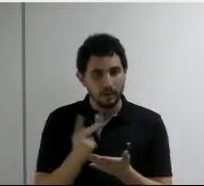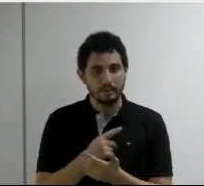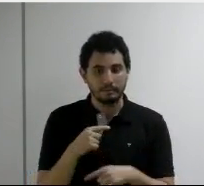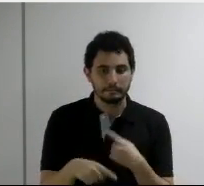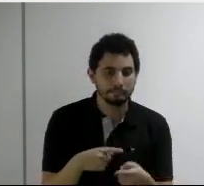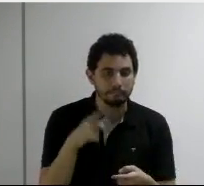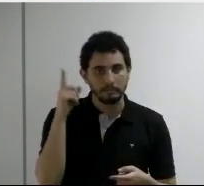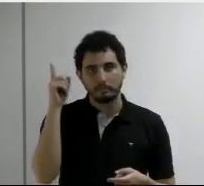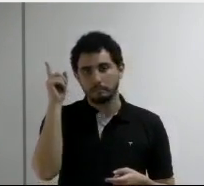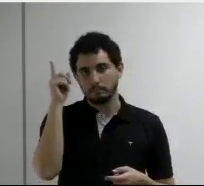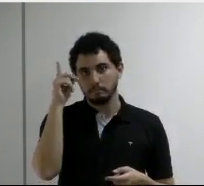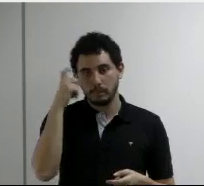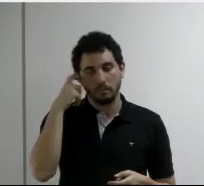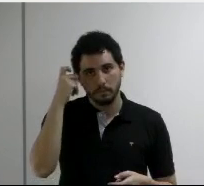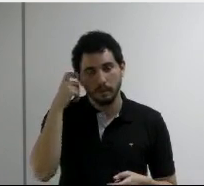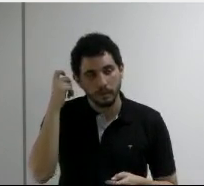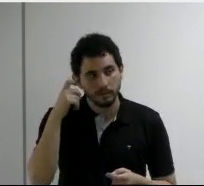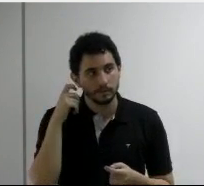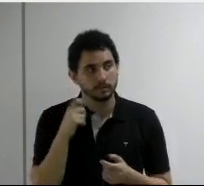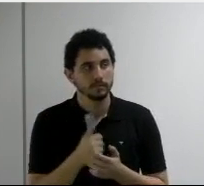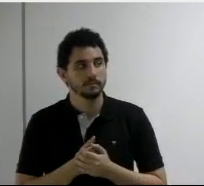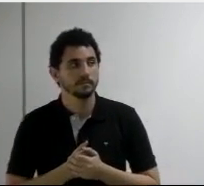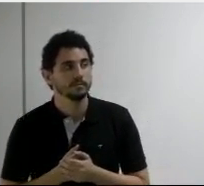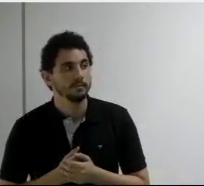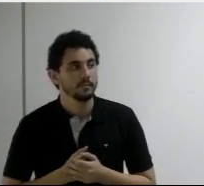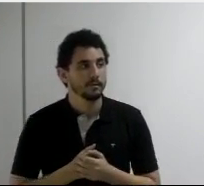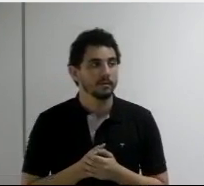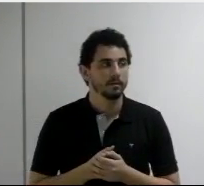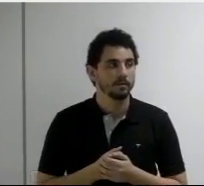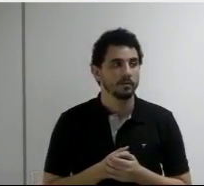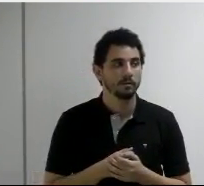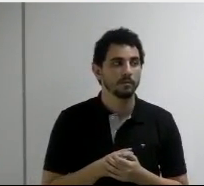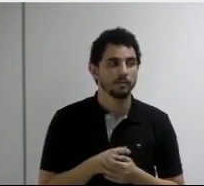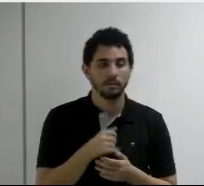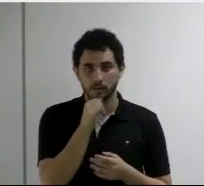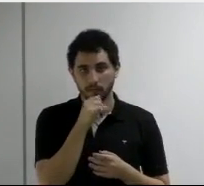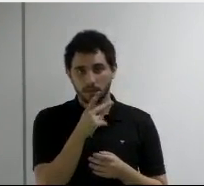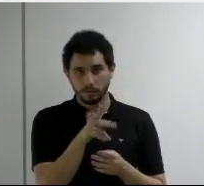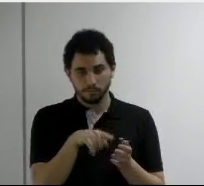preocupantes. Basta vocês usarem, não precisa ser o meu empregador, pode ser o seu buscador favorito, né?